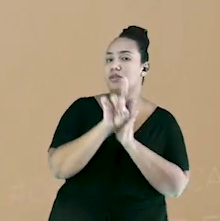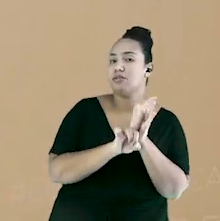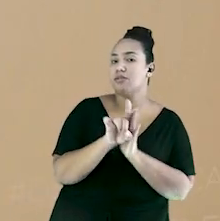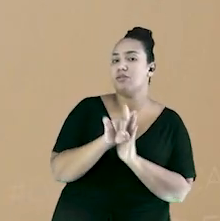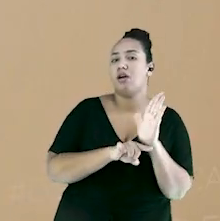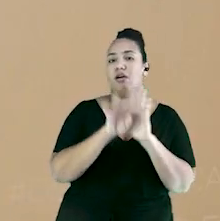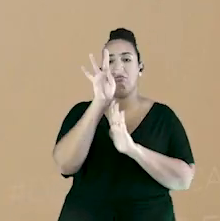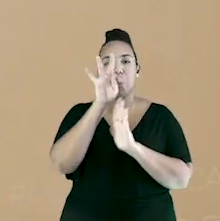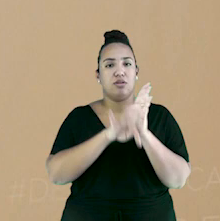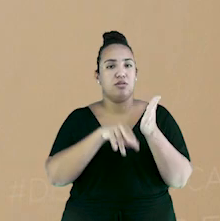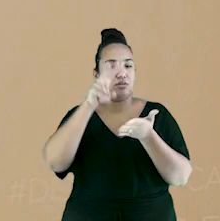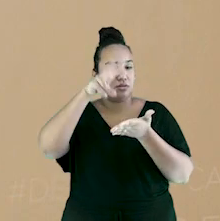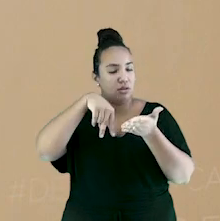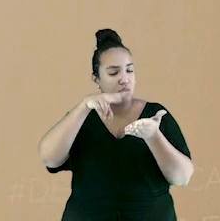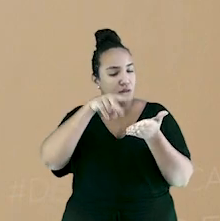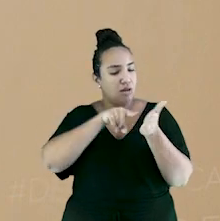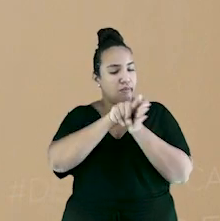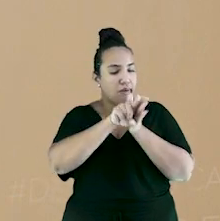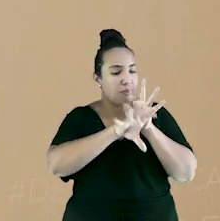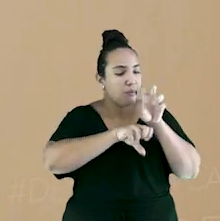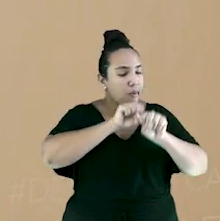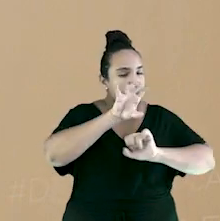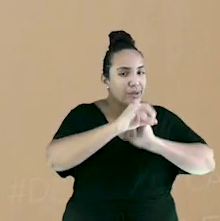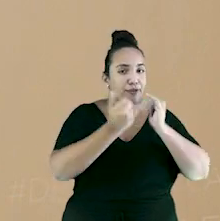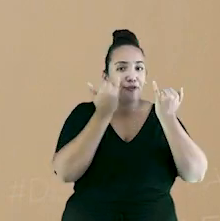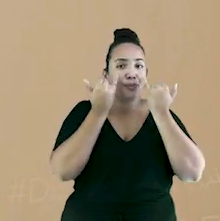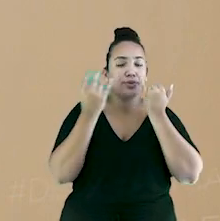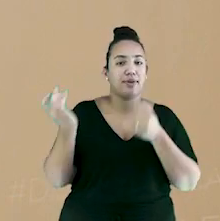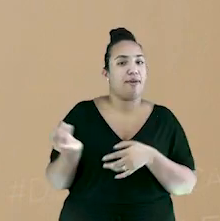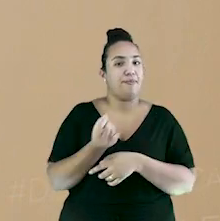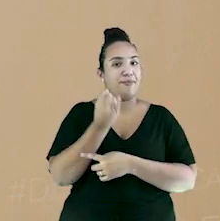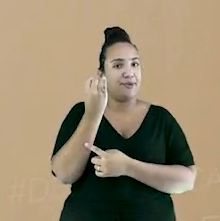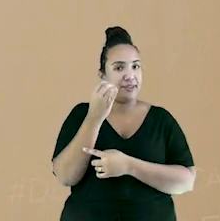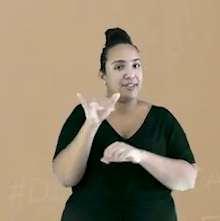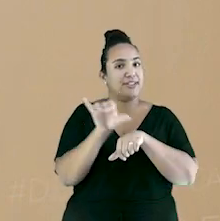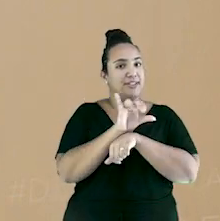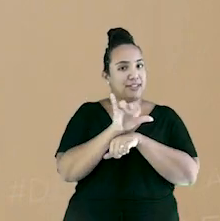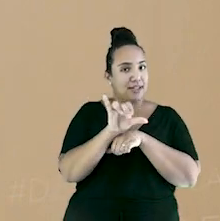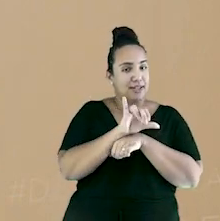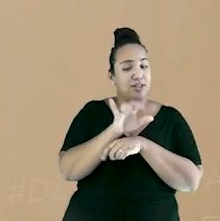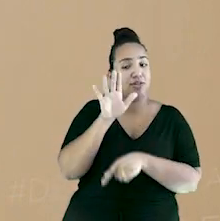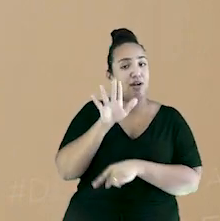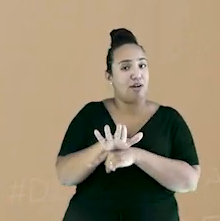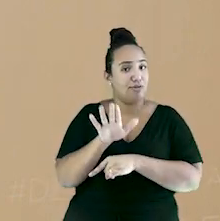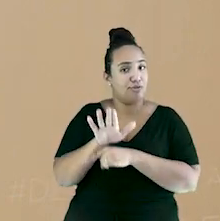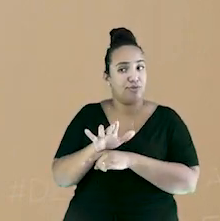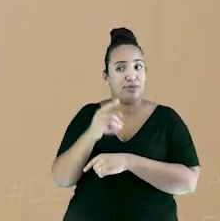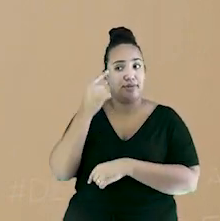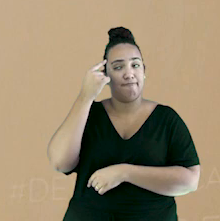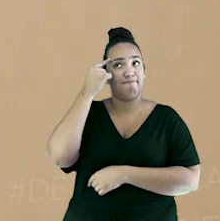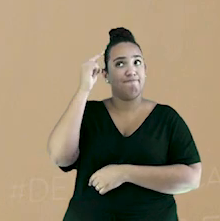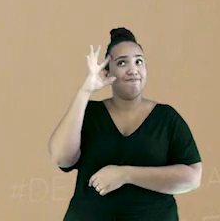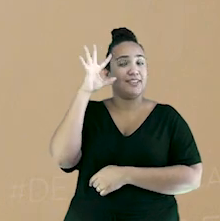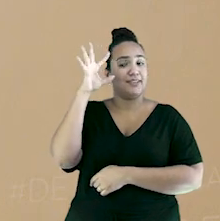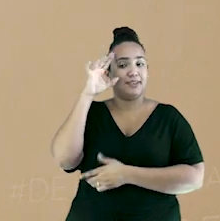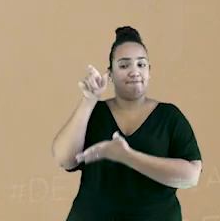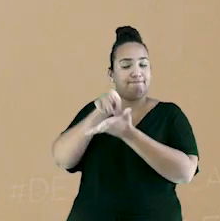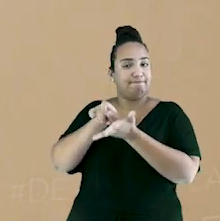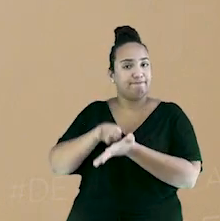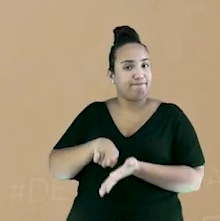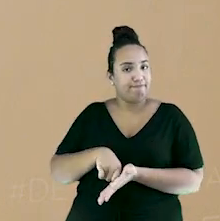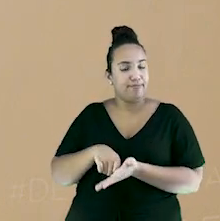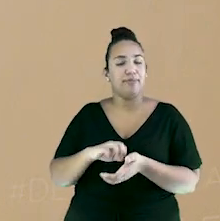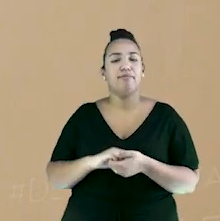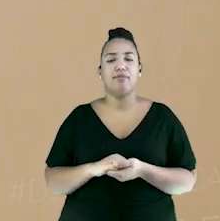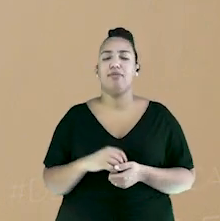Pesquisar e ler textos para auxiliar na escrita de um texto próprio é um método muito bom, que auxilia no desenvolvimento da escrita e do senso